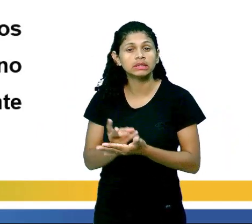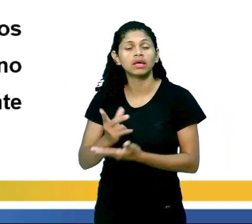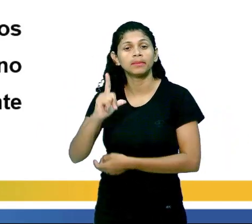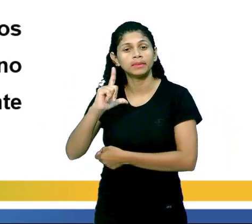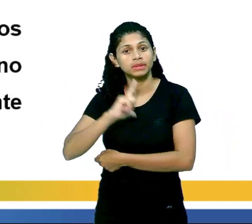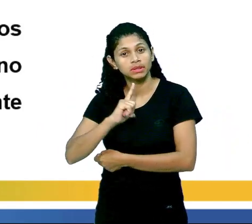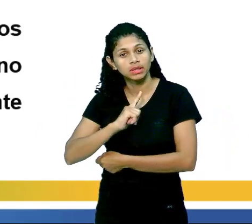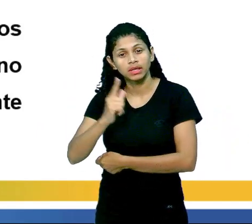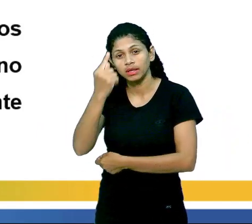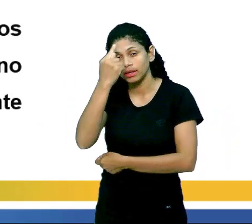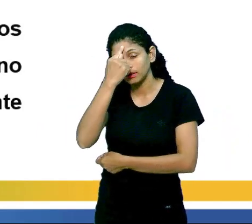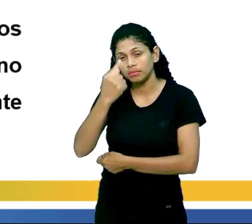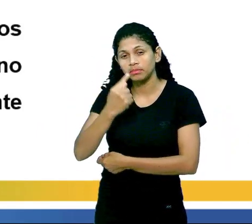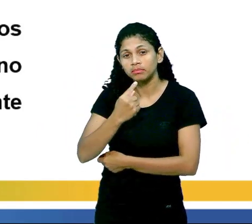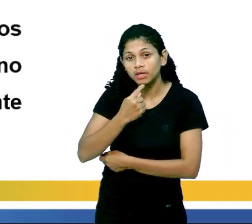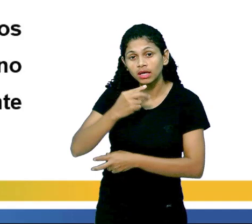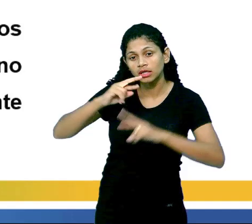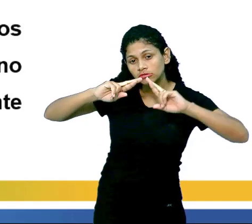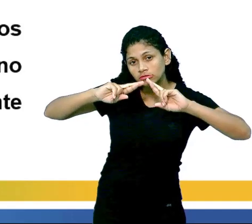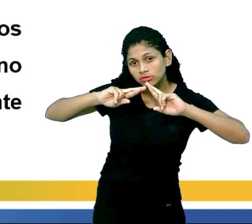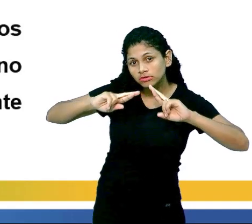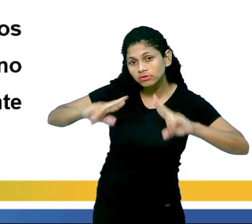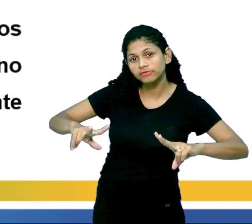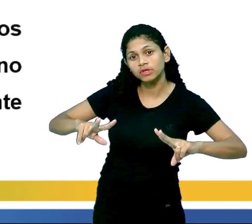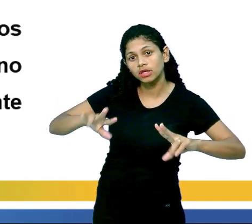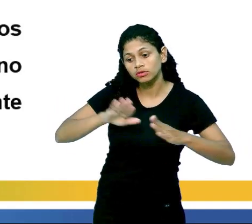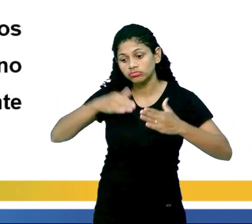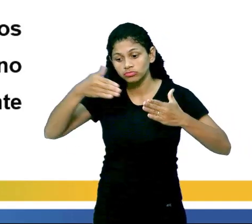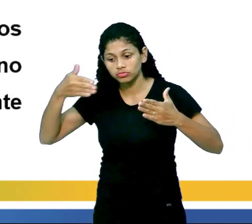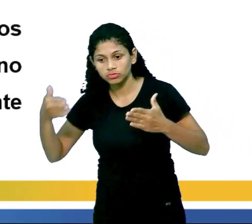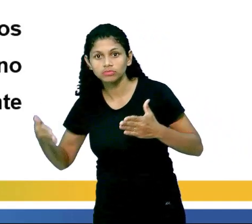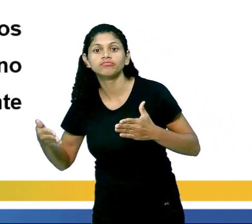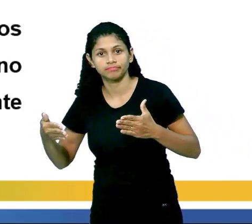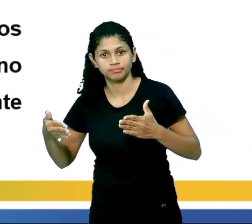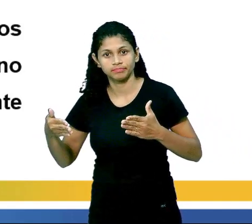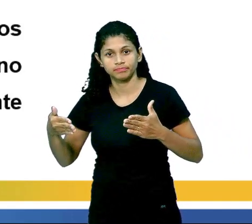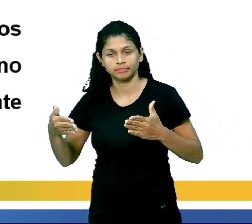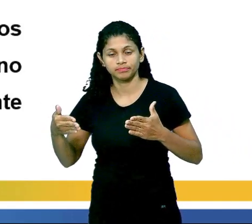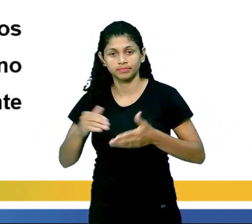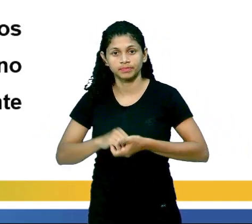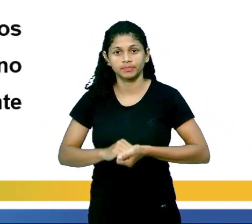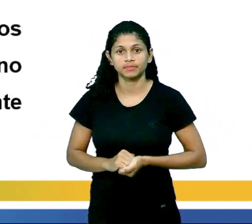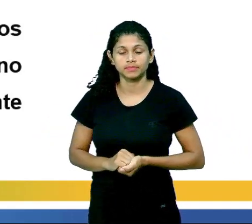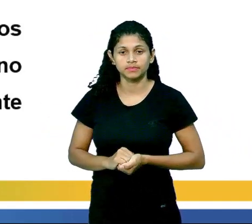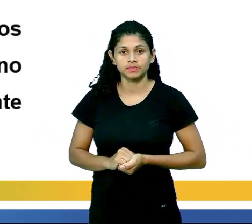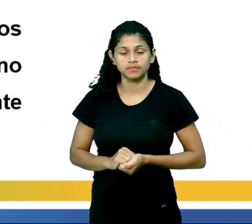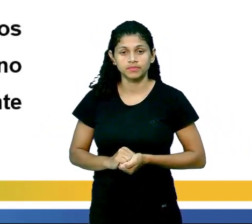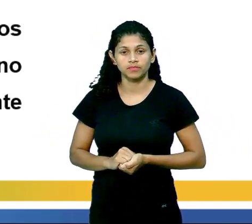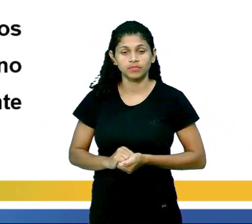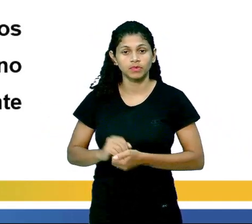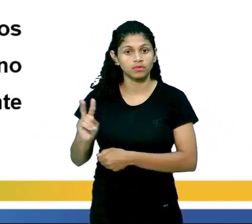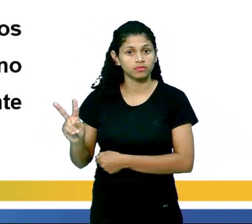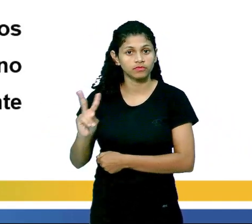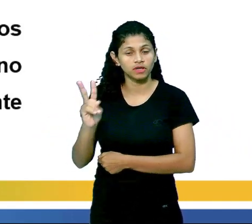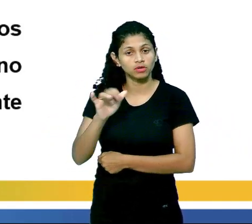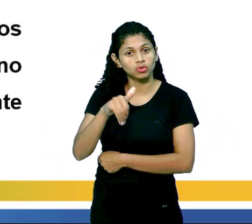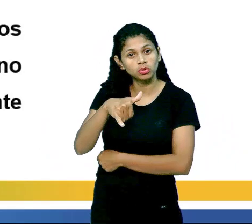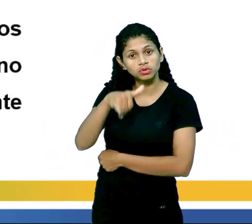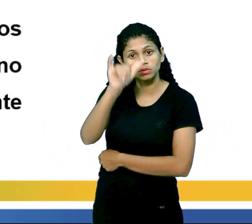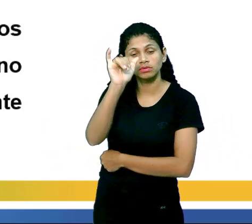imagens distintas no contradomínio. Isto quer dizer que que um valor de y